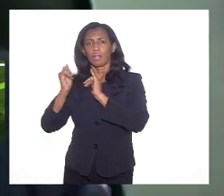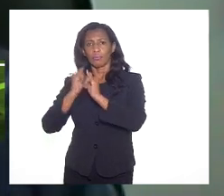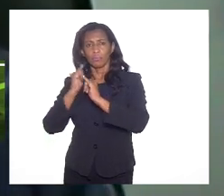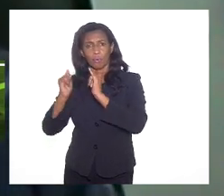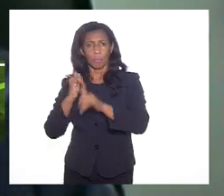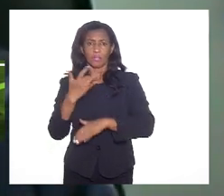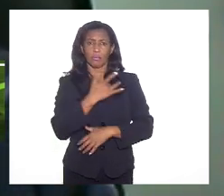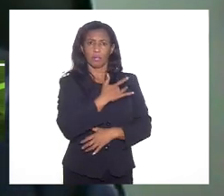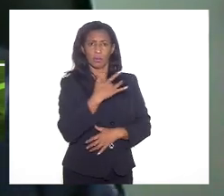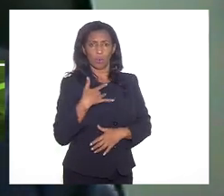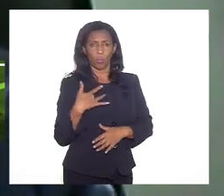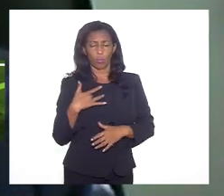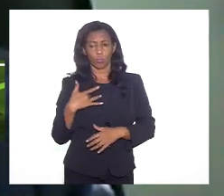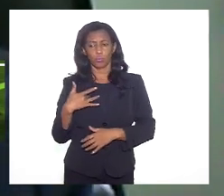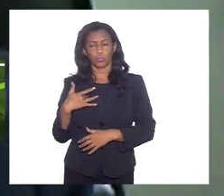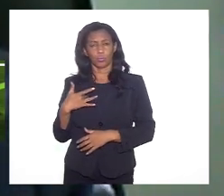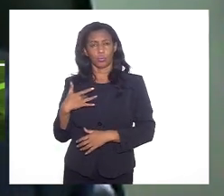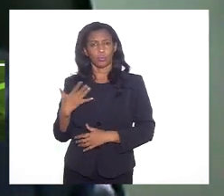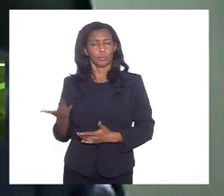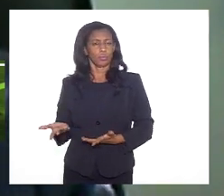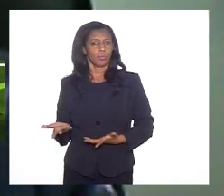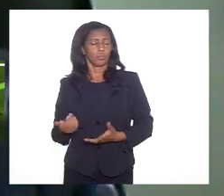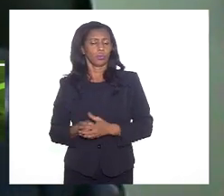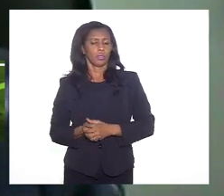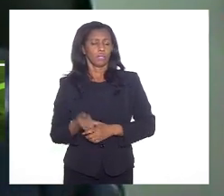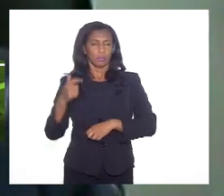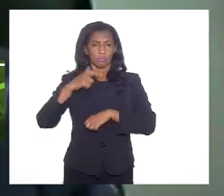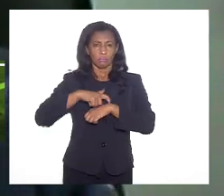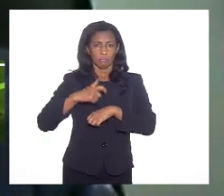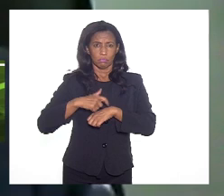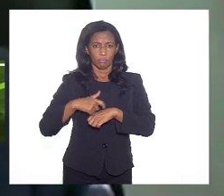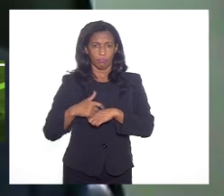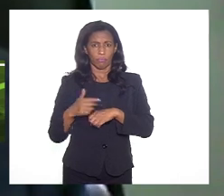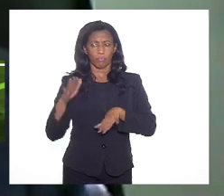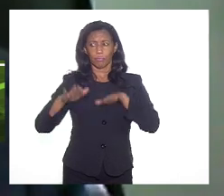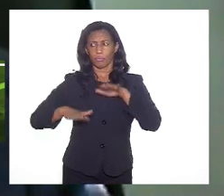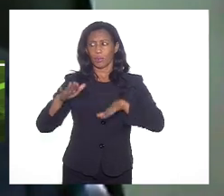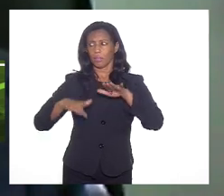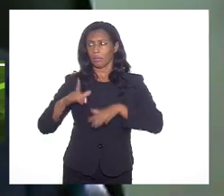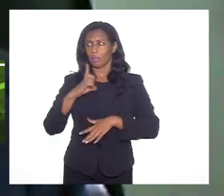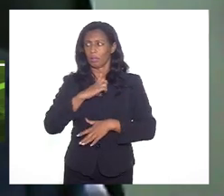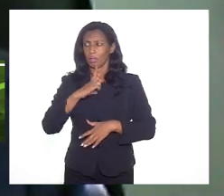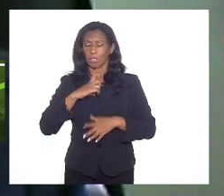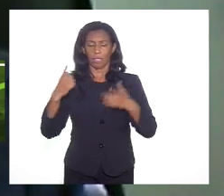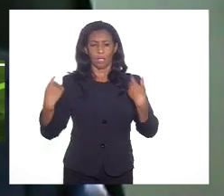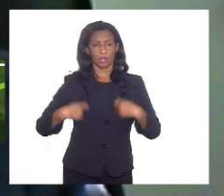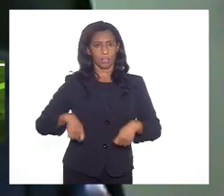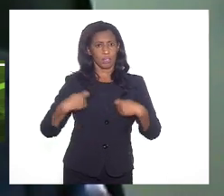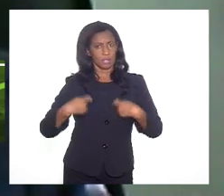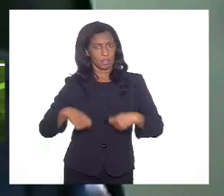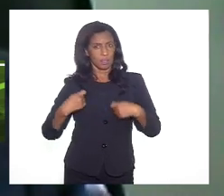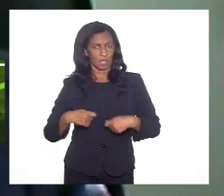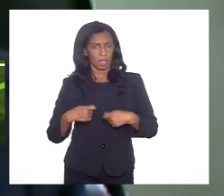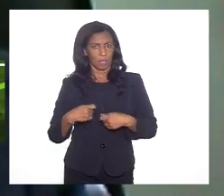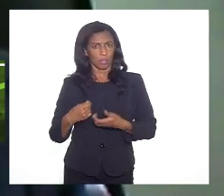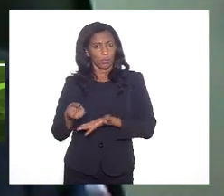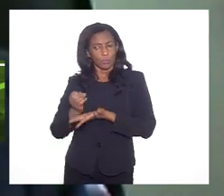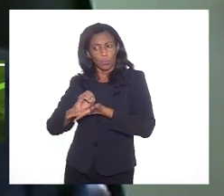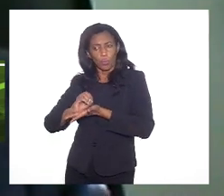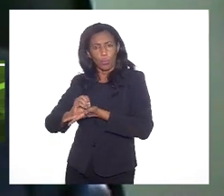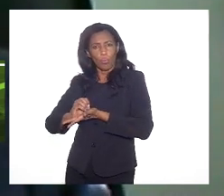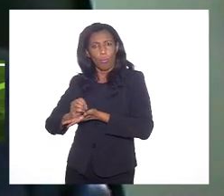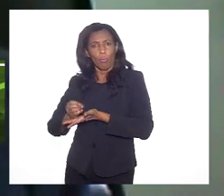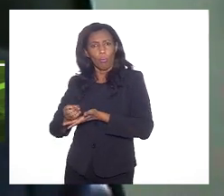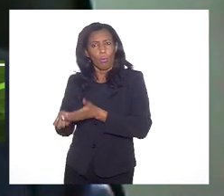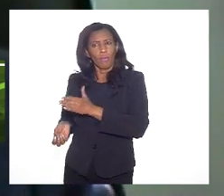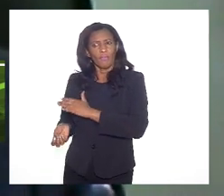quanto da saúde, nesse momento, né, embora tenhamos aí a necessidade do investimento